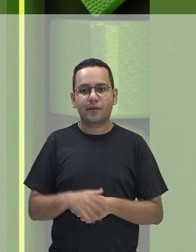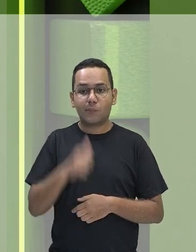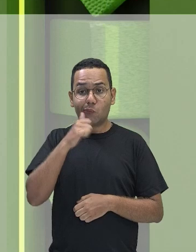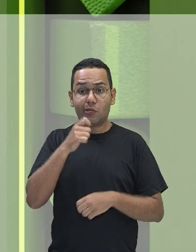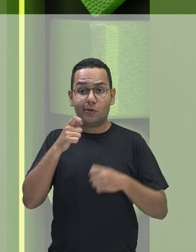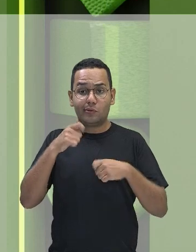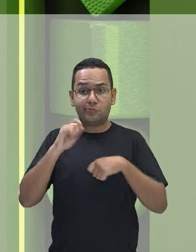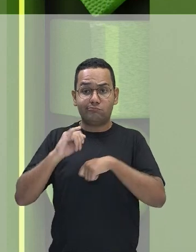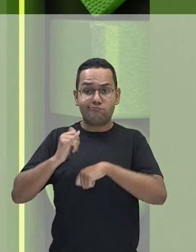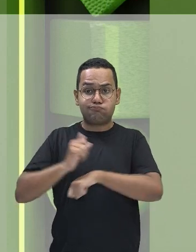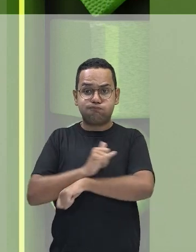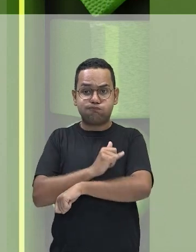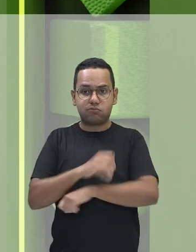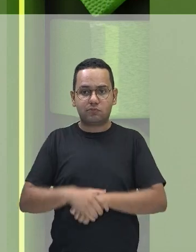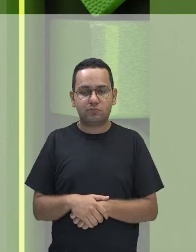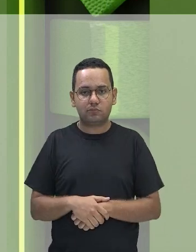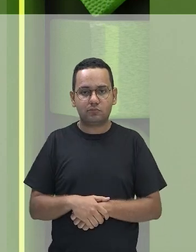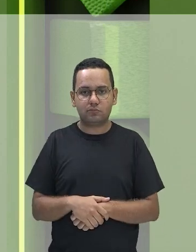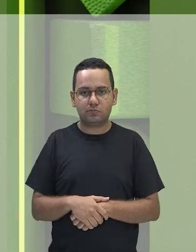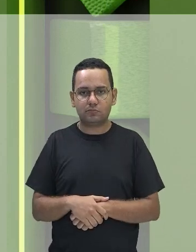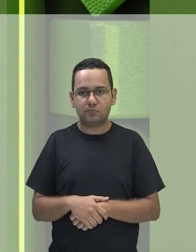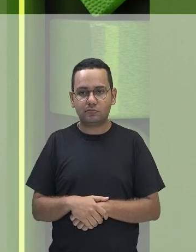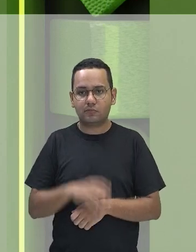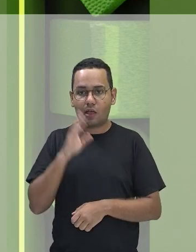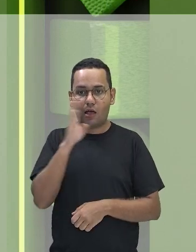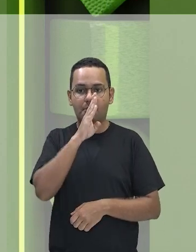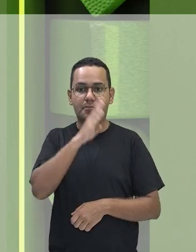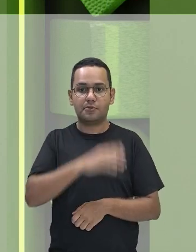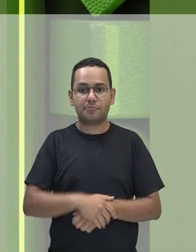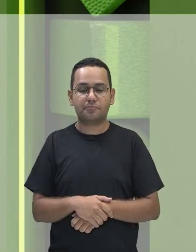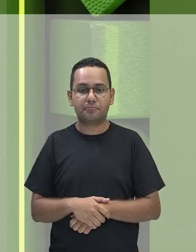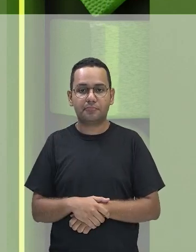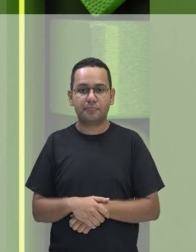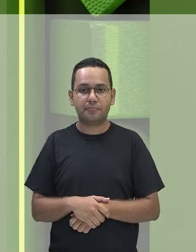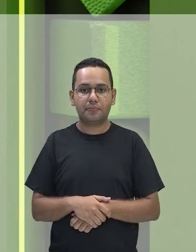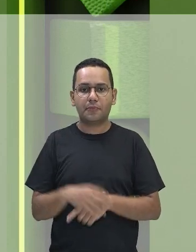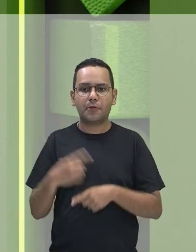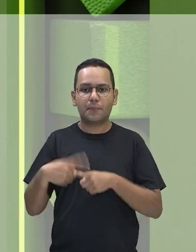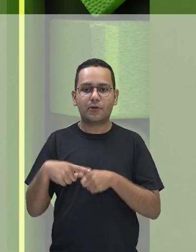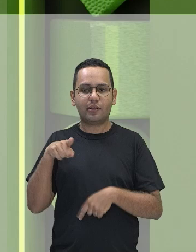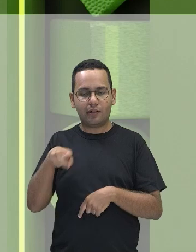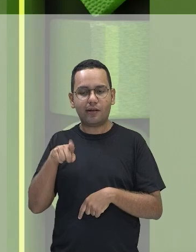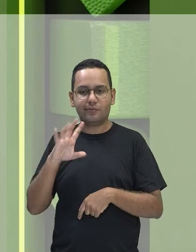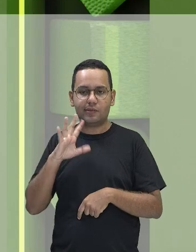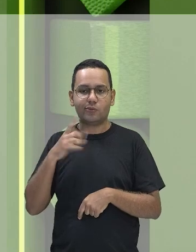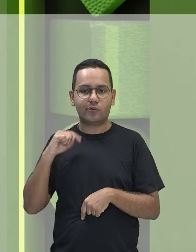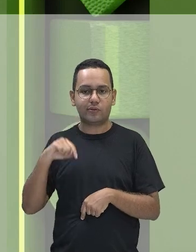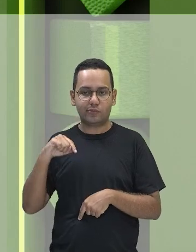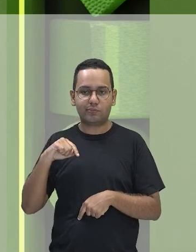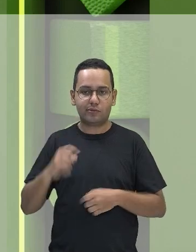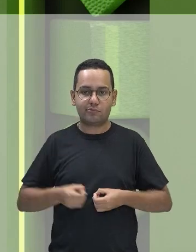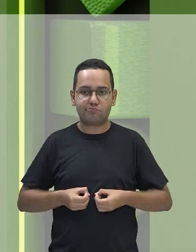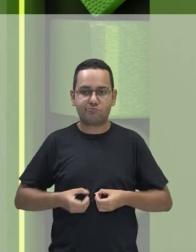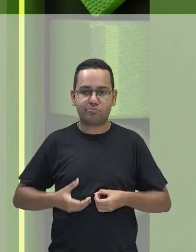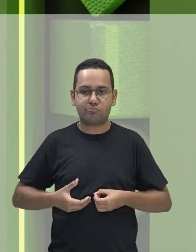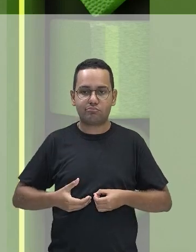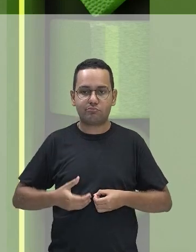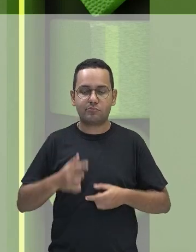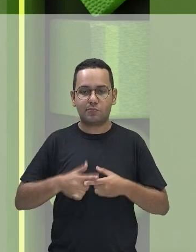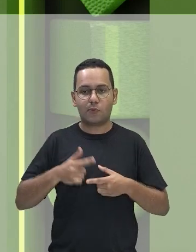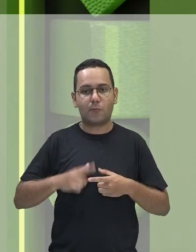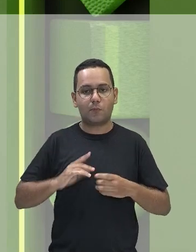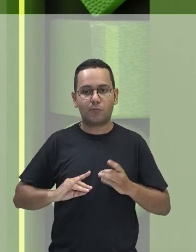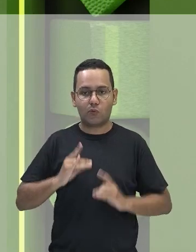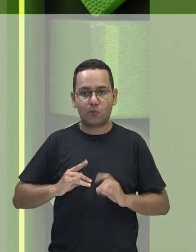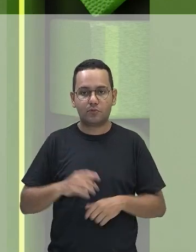para emagrecer, engorda com facilidade devido a esse problema hormonal. Certo? Então